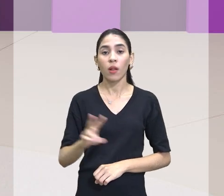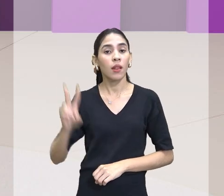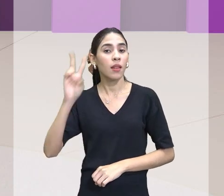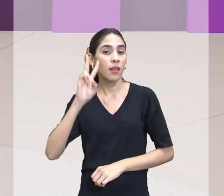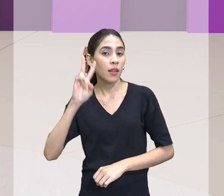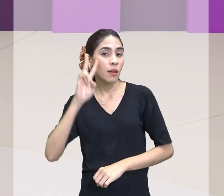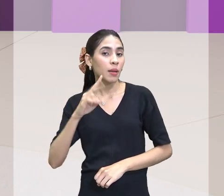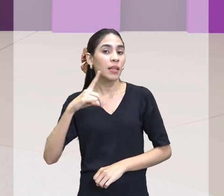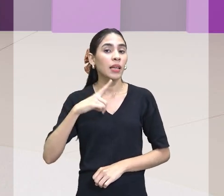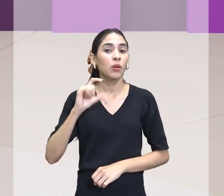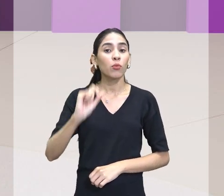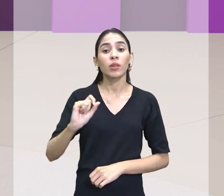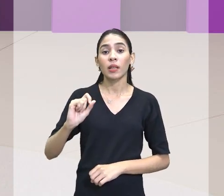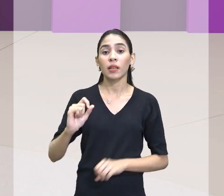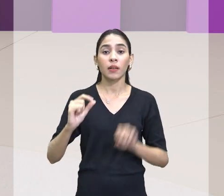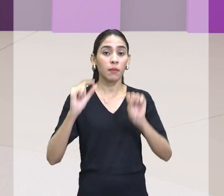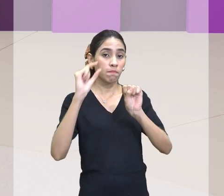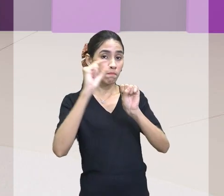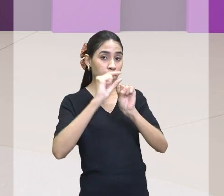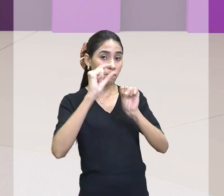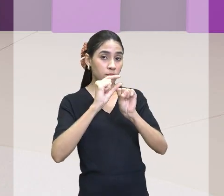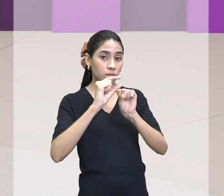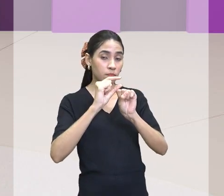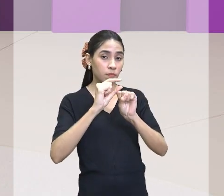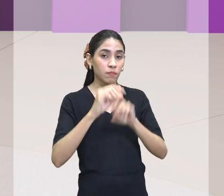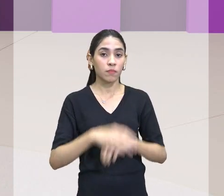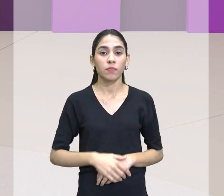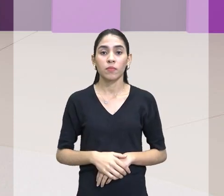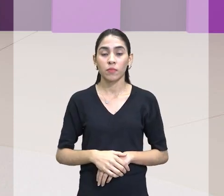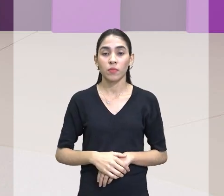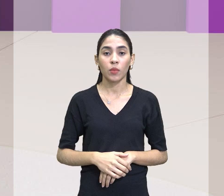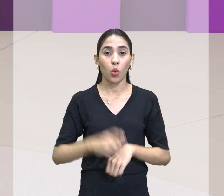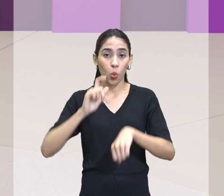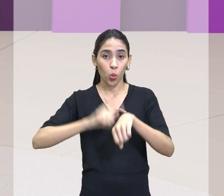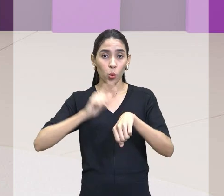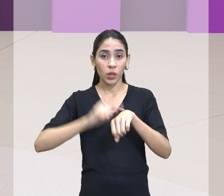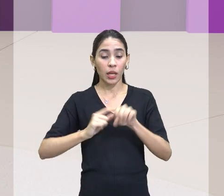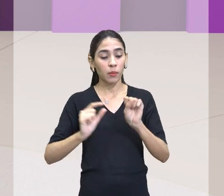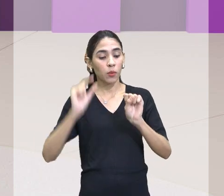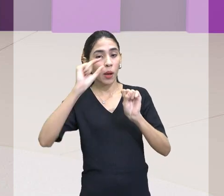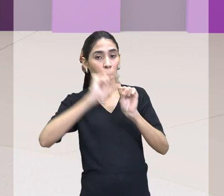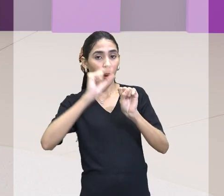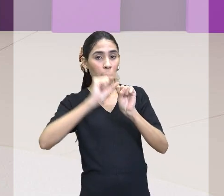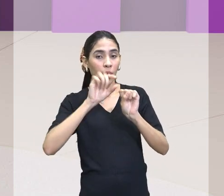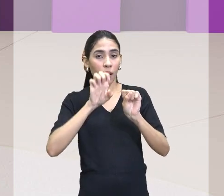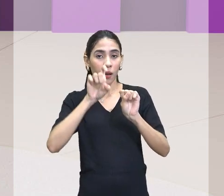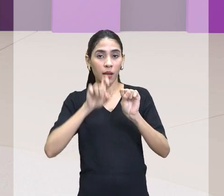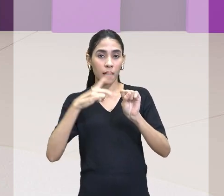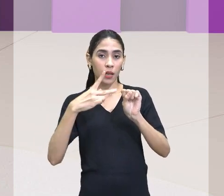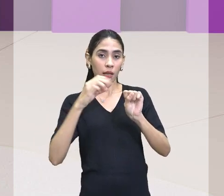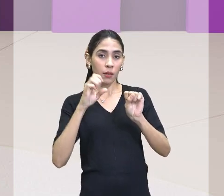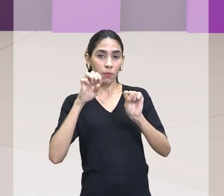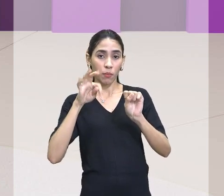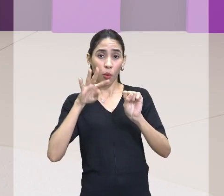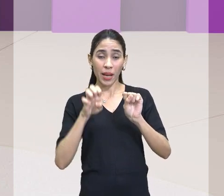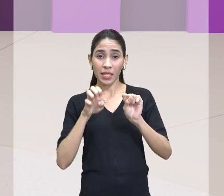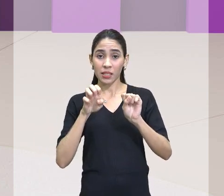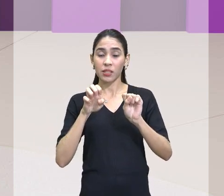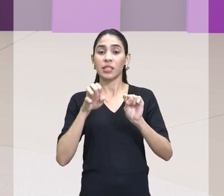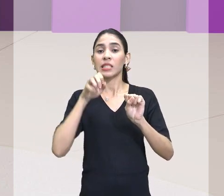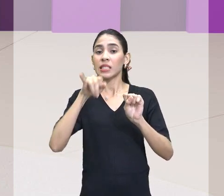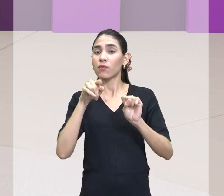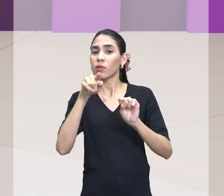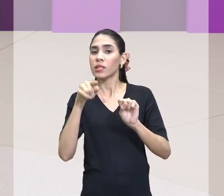um expoente. O tempo está no expoente. Quando eu tenho esse tipo de situação,